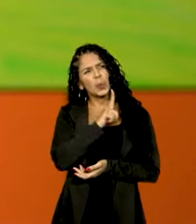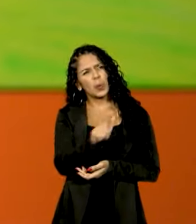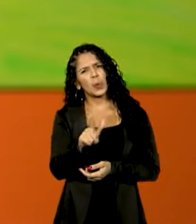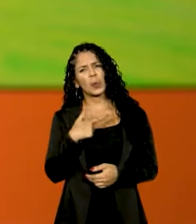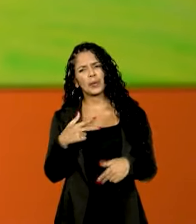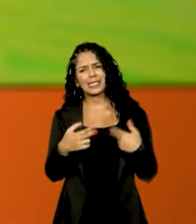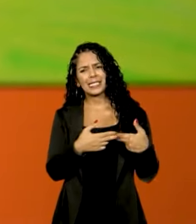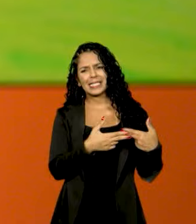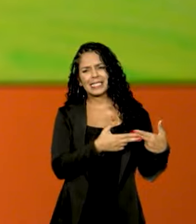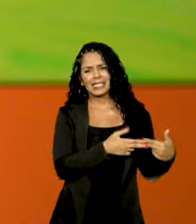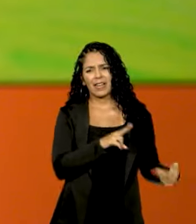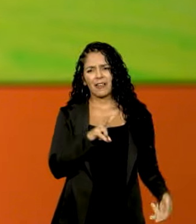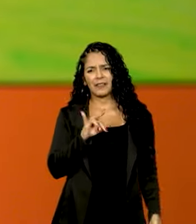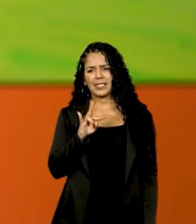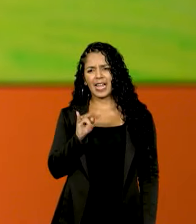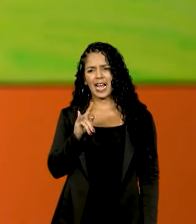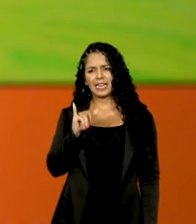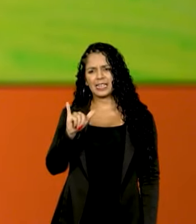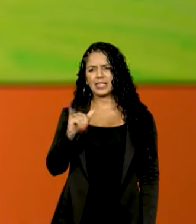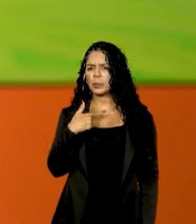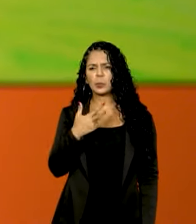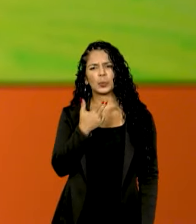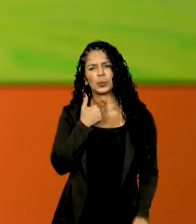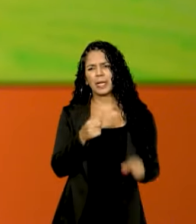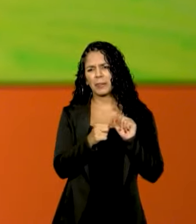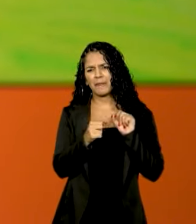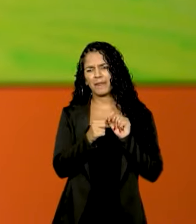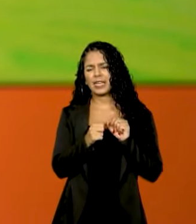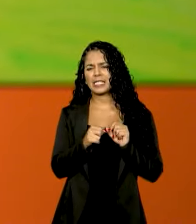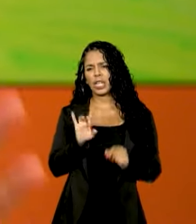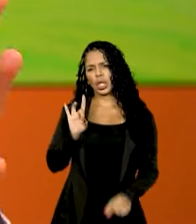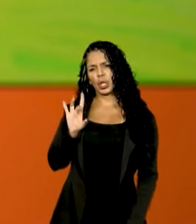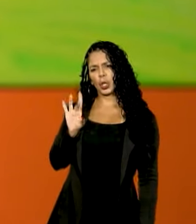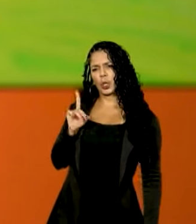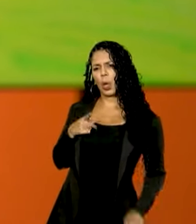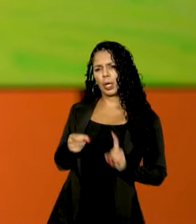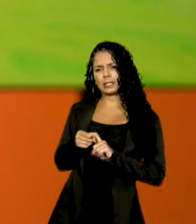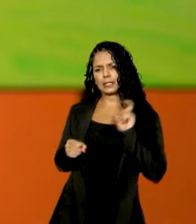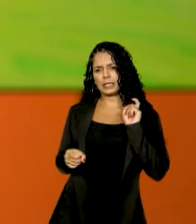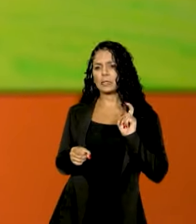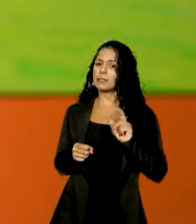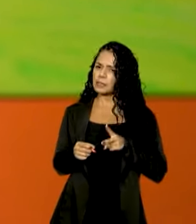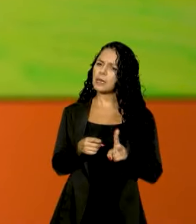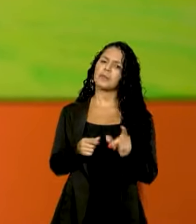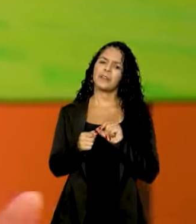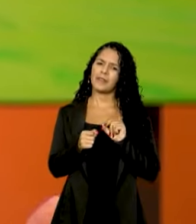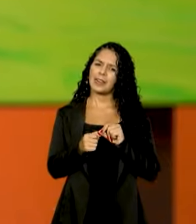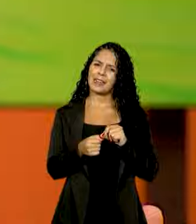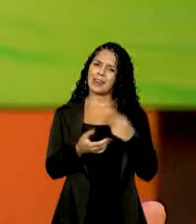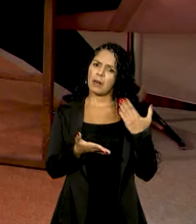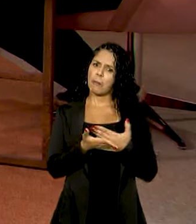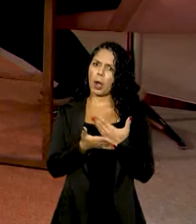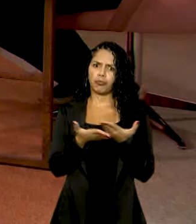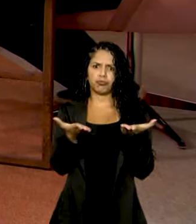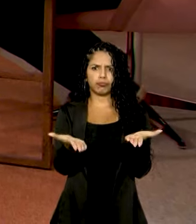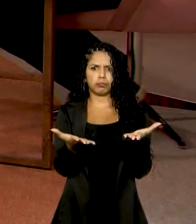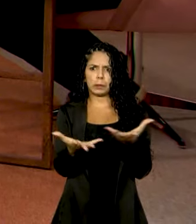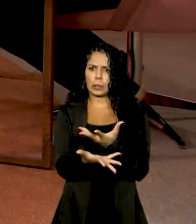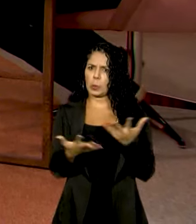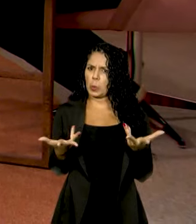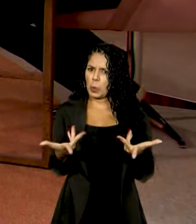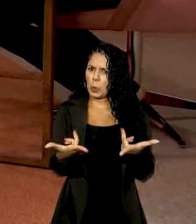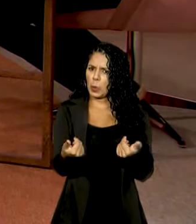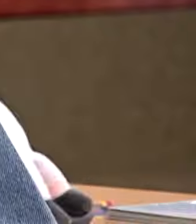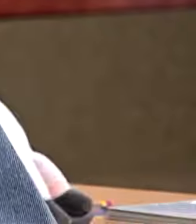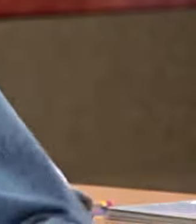editar pela Vitale? Não dá para fazer isso independente. Eu sempre faço muitas coisas independentes, mas um livrão desse, com essa